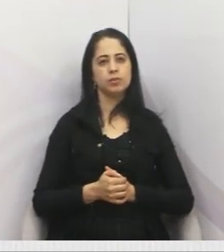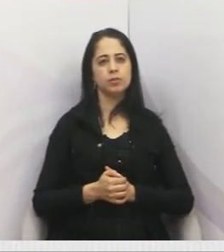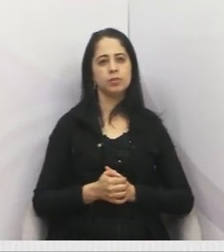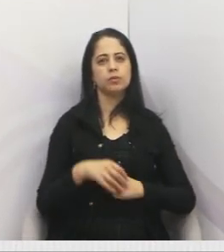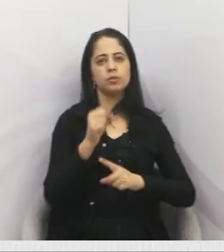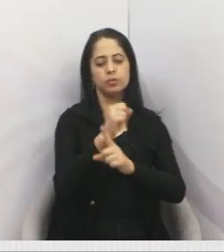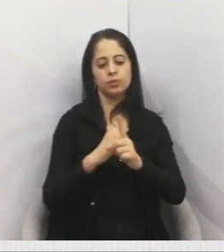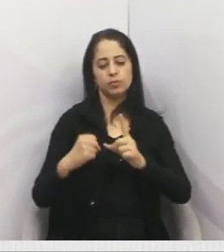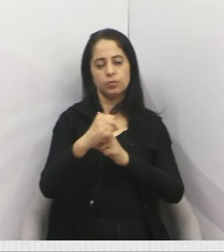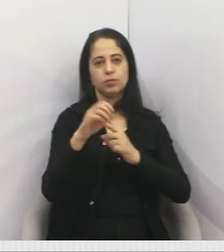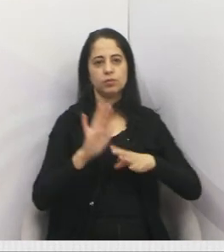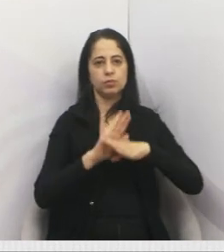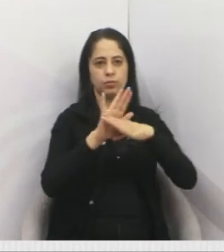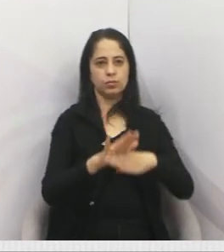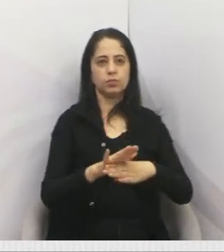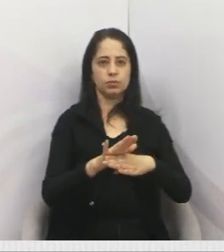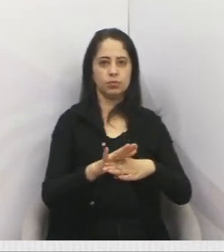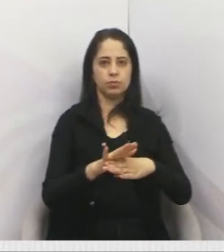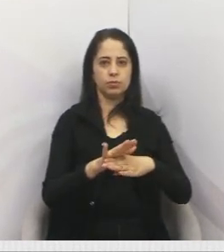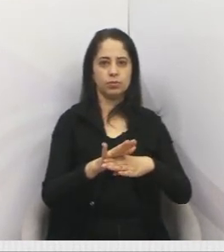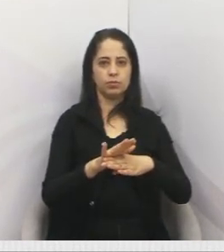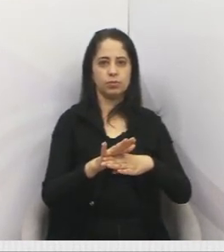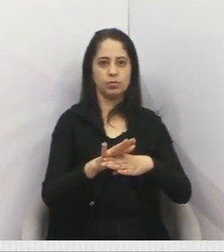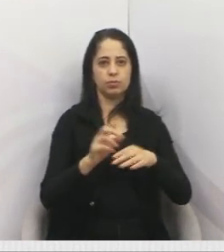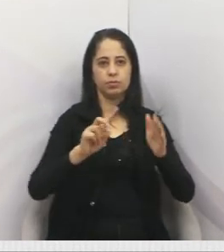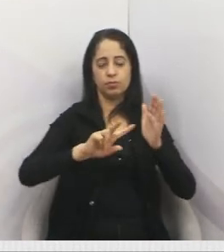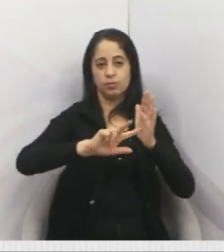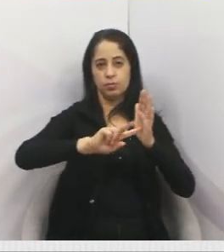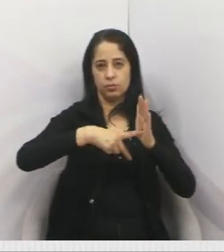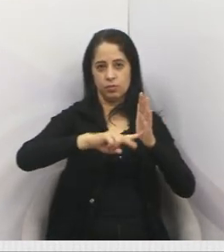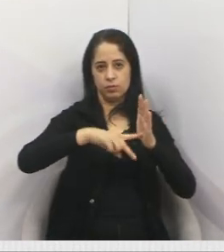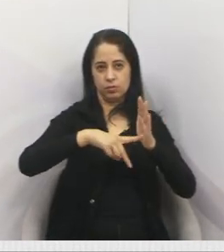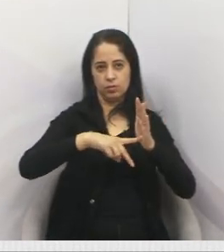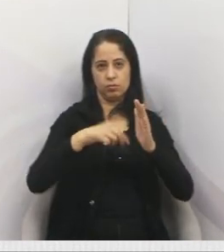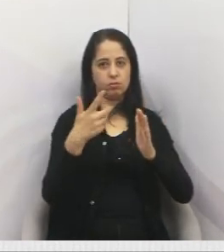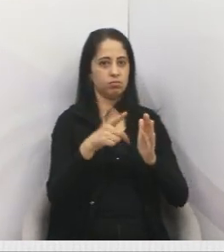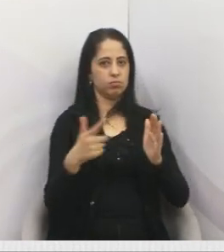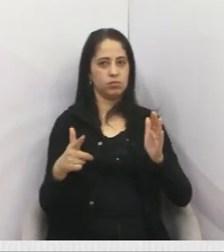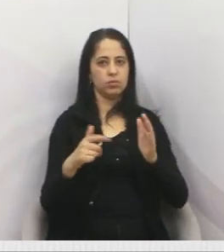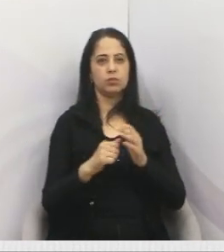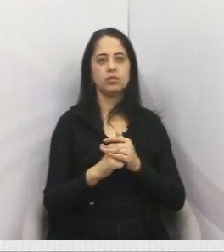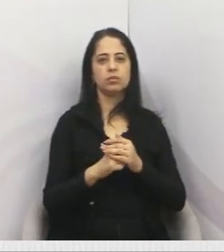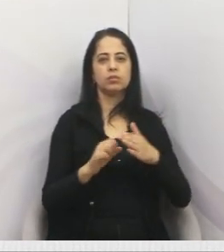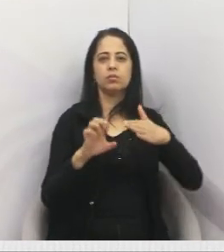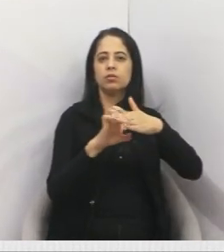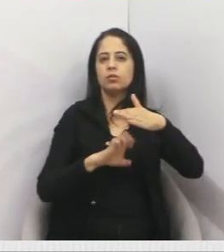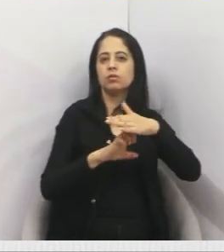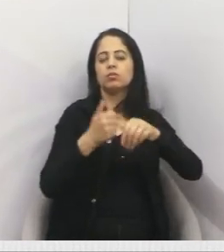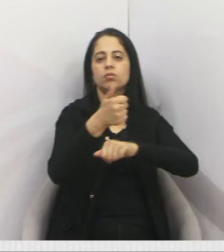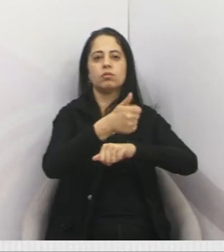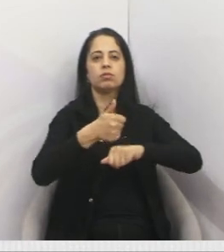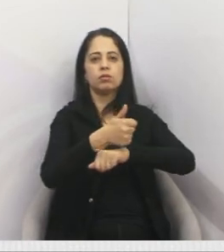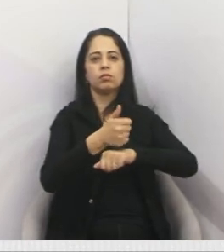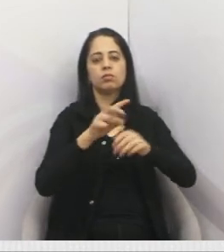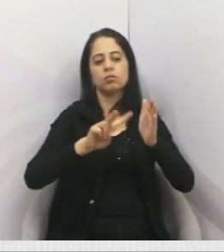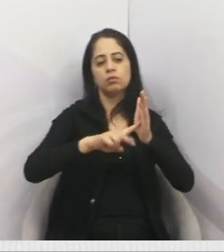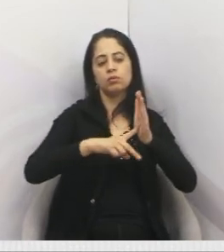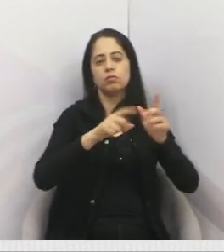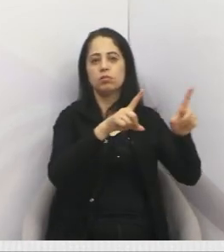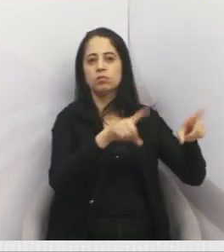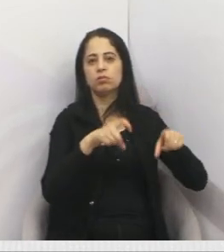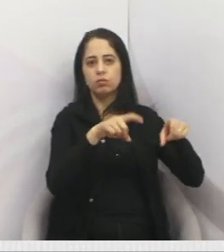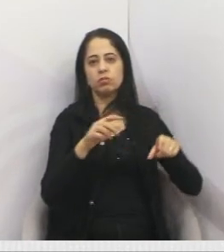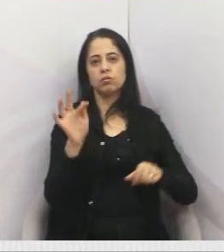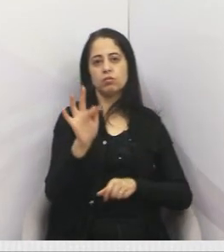Movimentos populares em branco, entidades de classe sindical em branco, empresas ou entidades profissionais, sindicato rural,